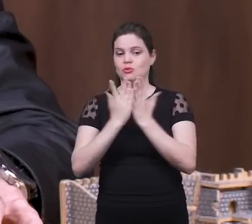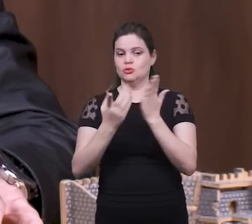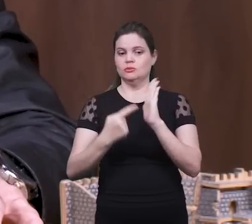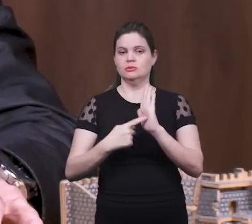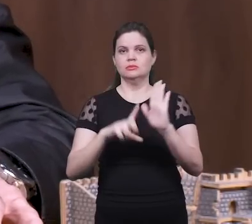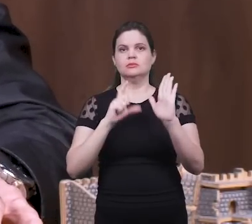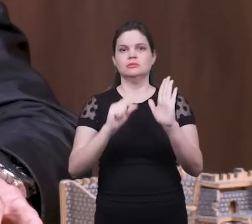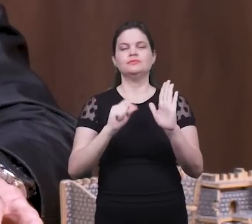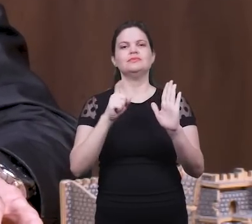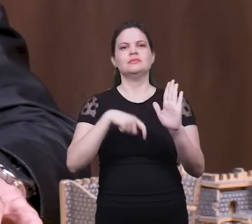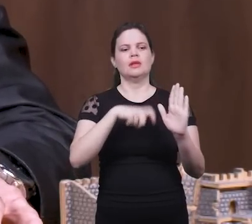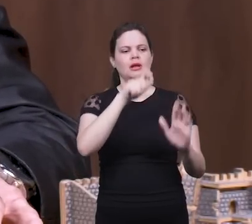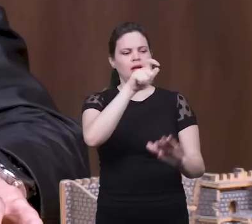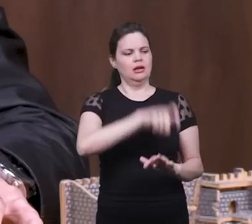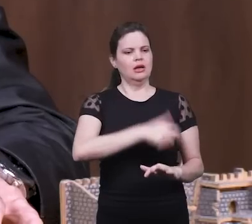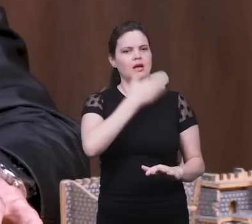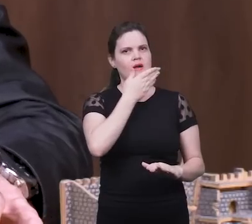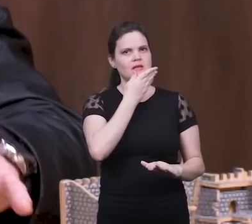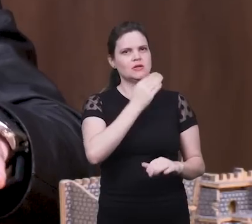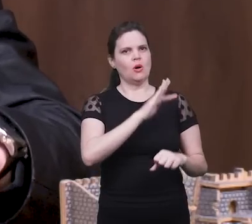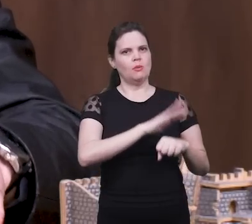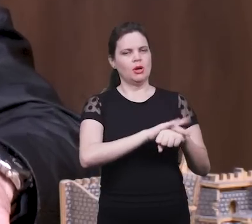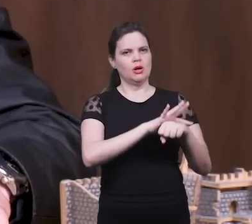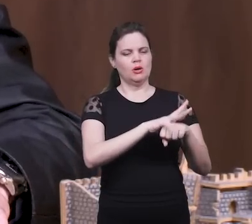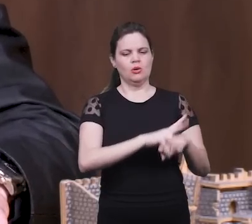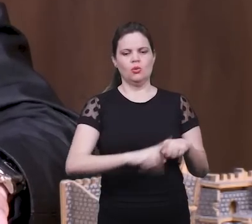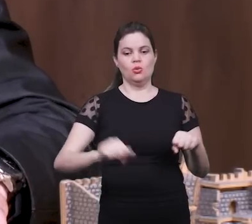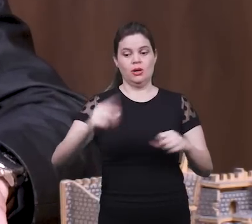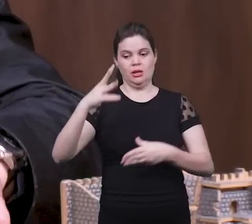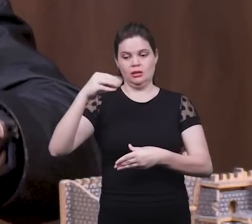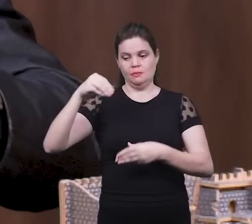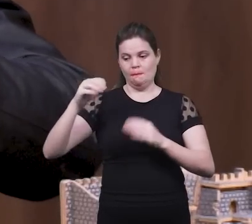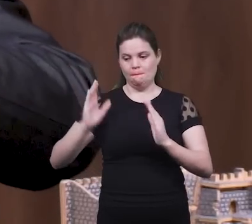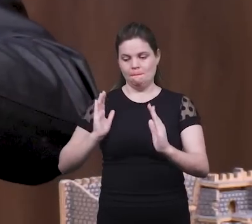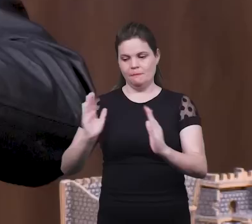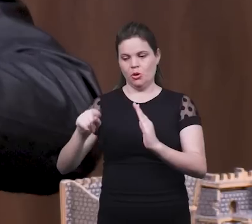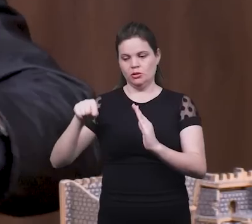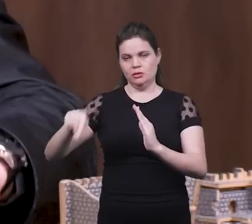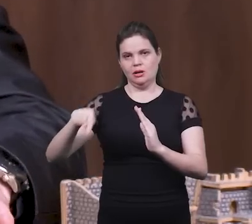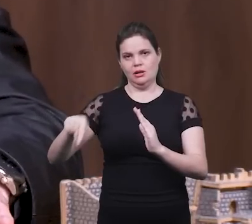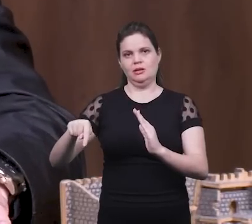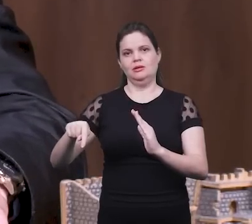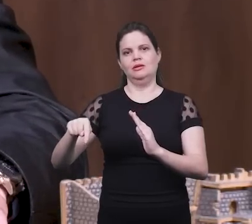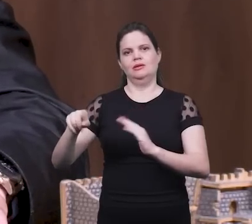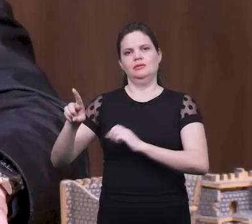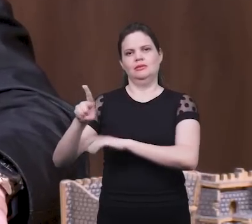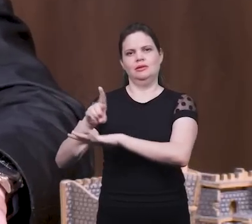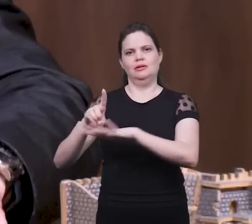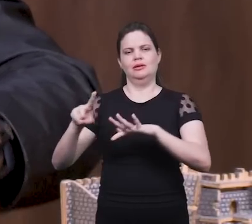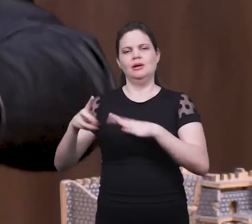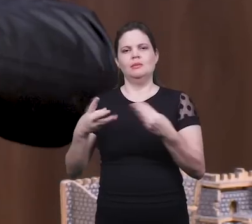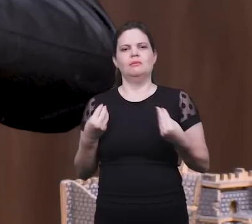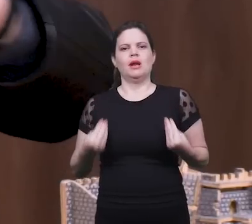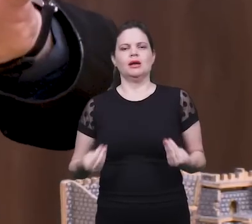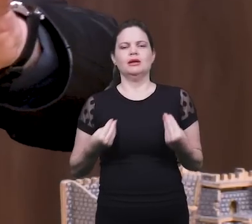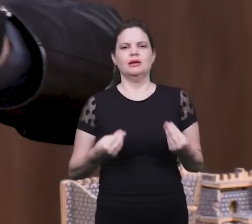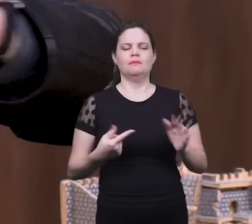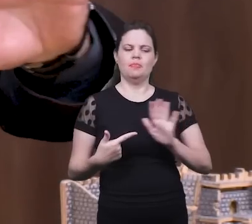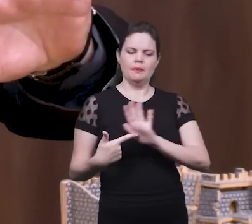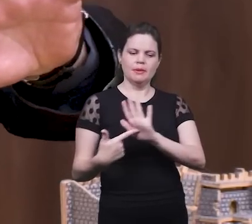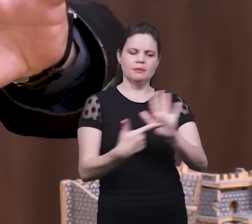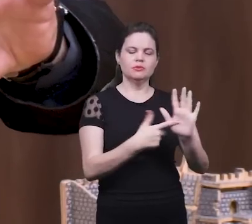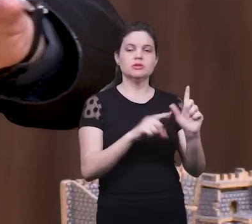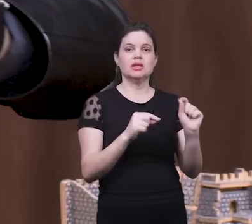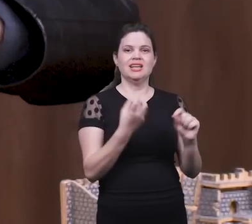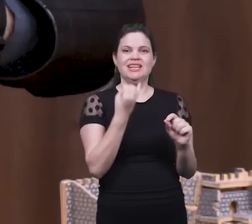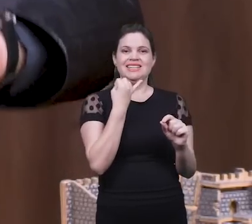do paralítico no tanque de Betesda para ensinar que o homem sem Deus, dependendo